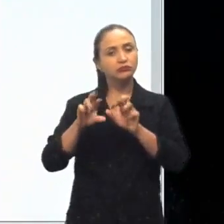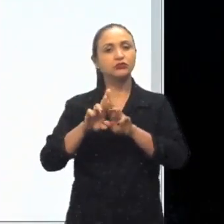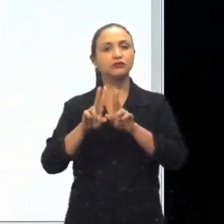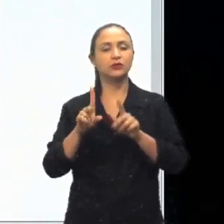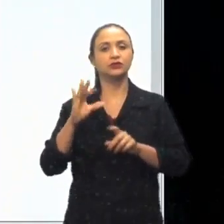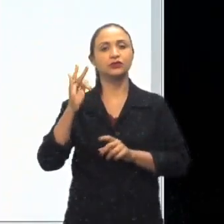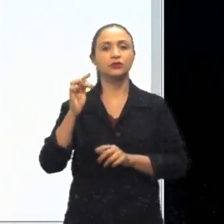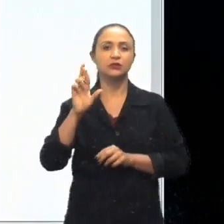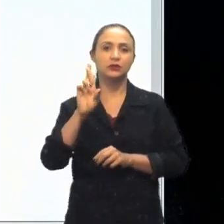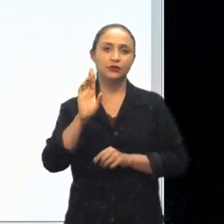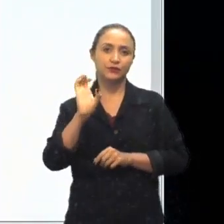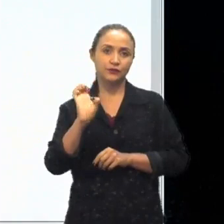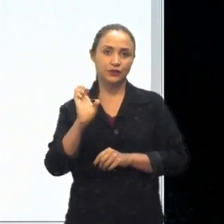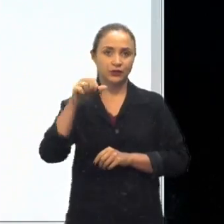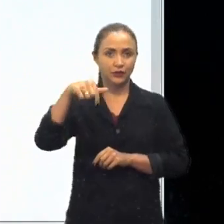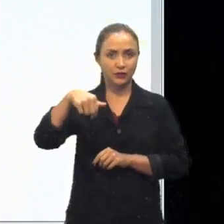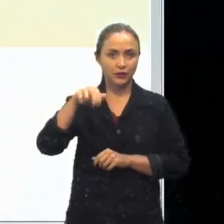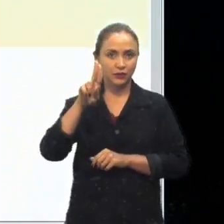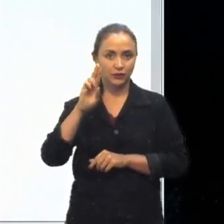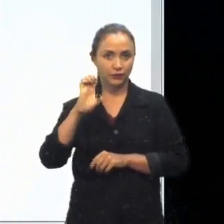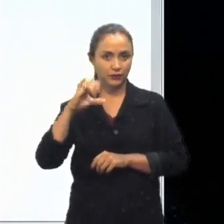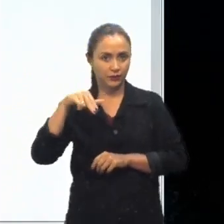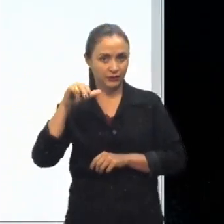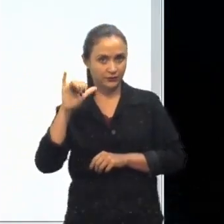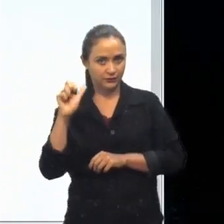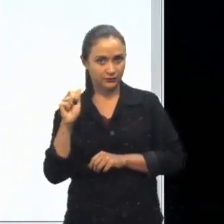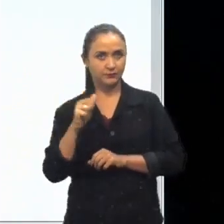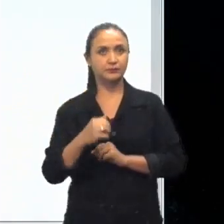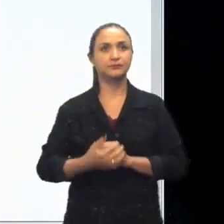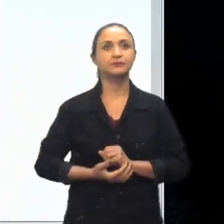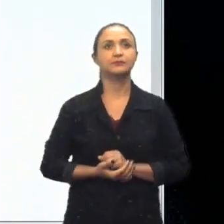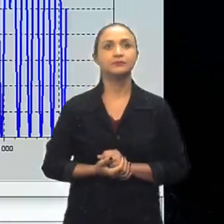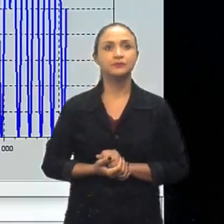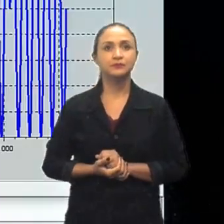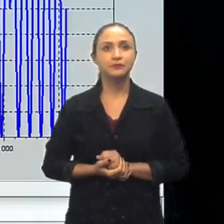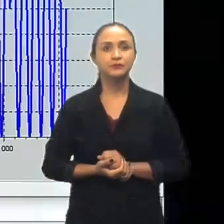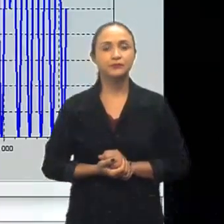mudança de 180 graus na fase.